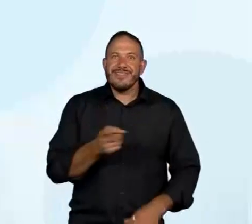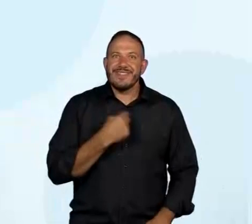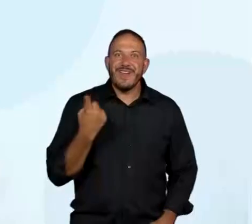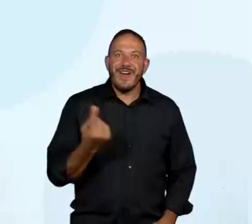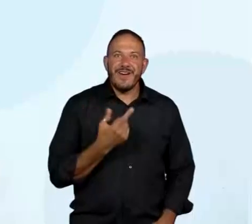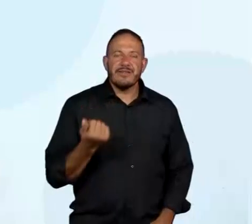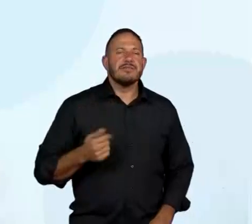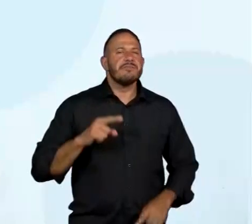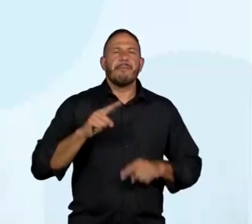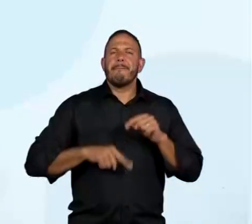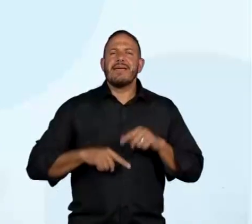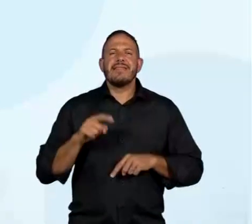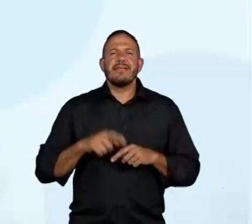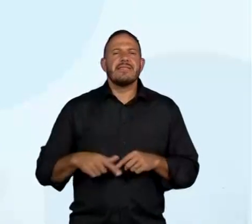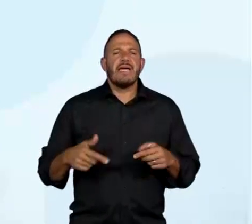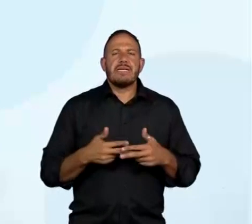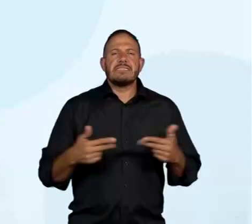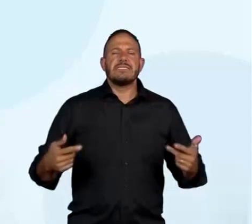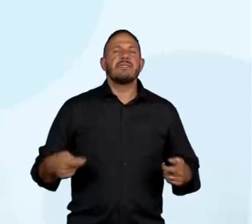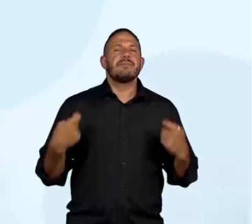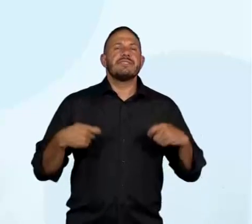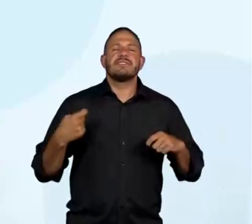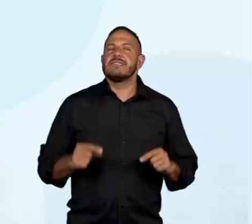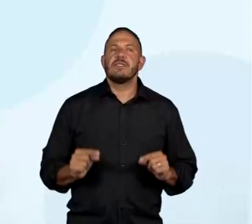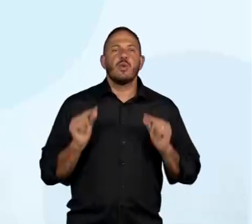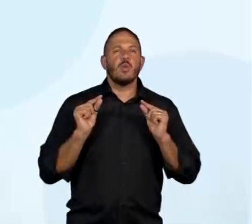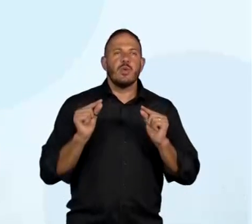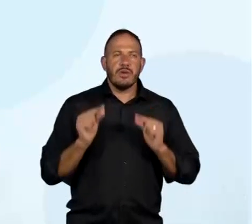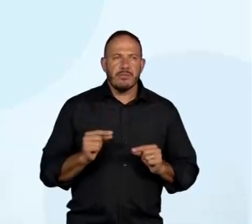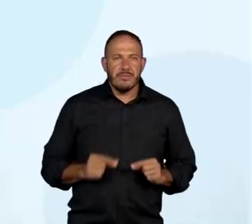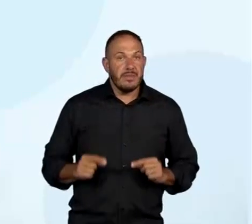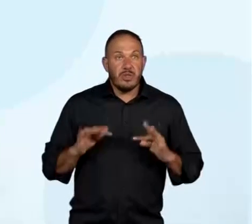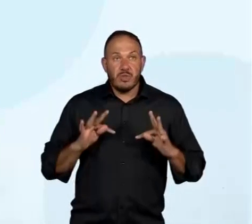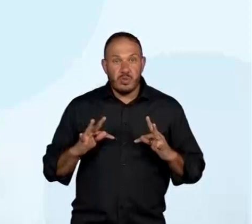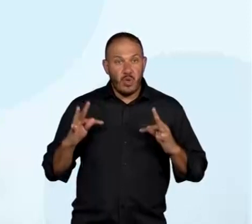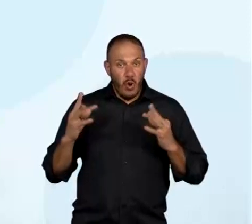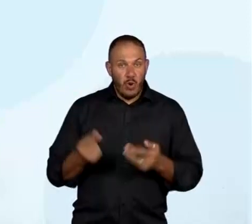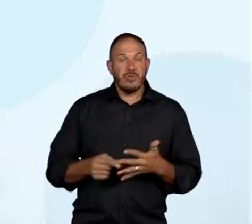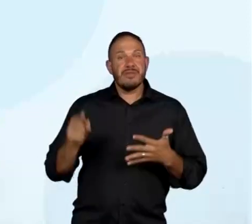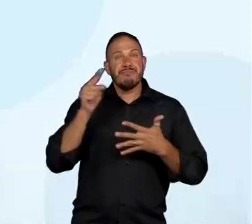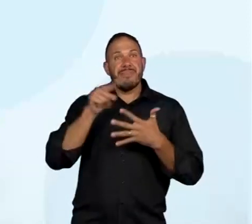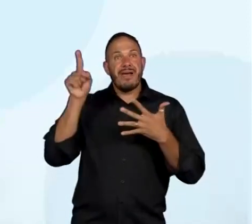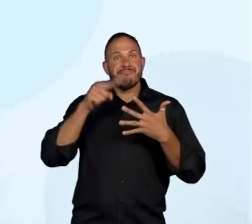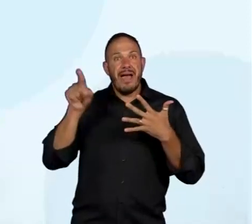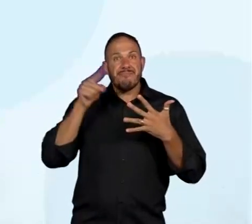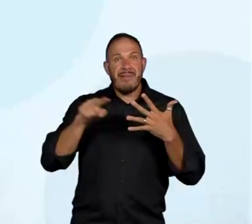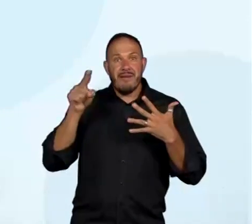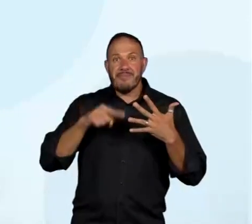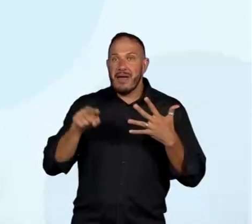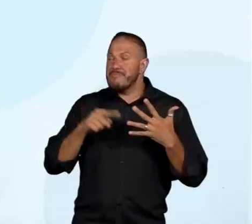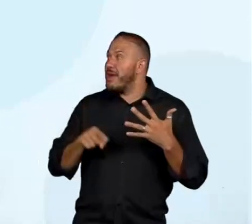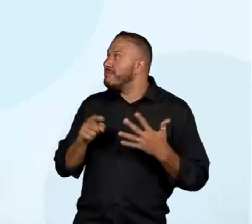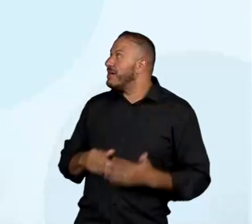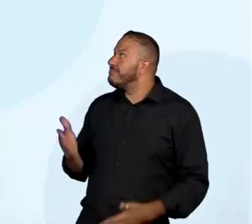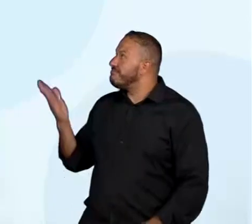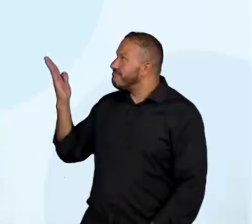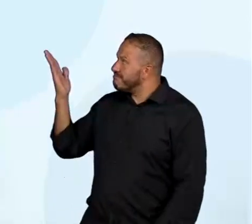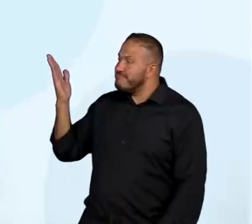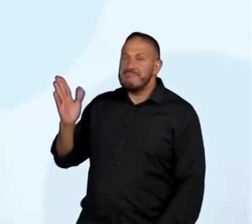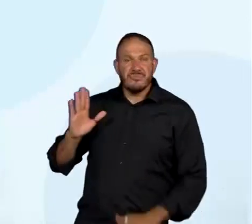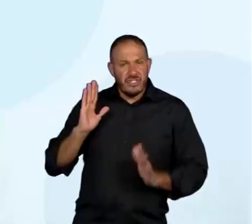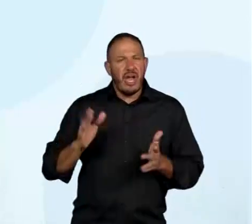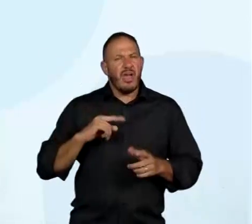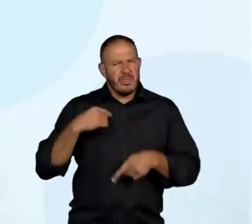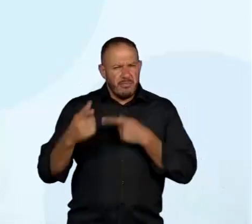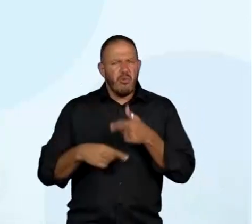Os materiais necessários, todos esses slides passo a passo, como eu disse, eles ficam para